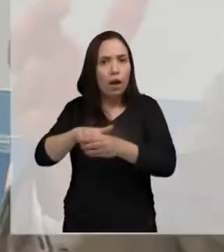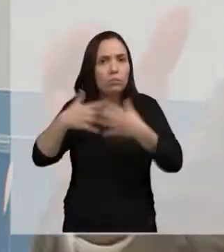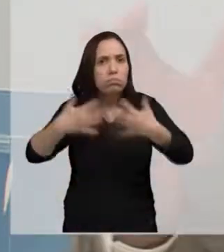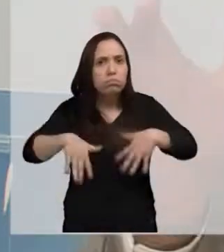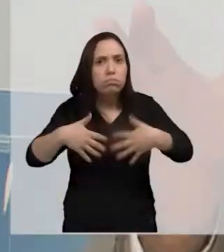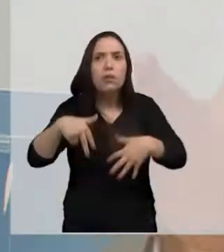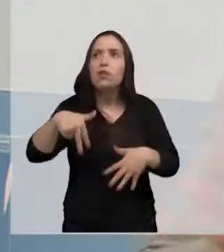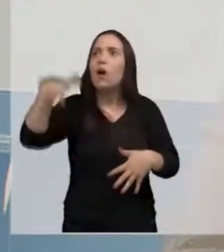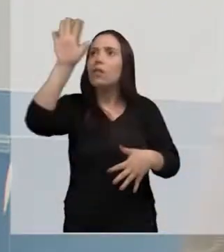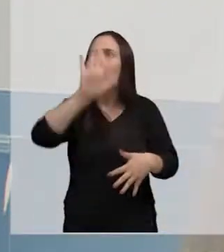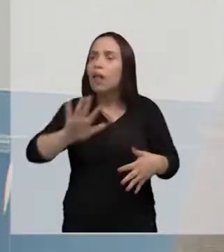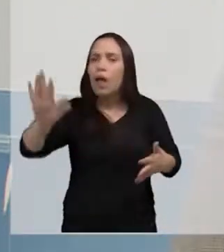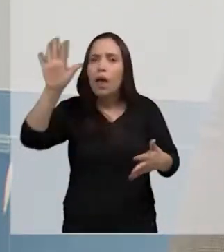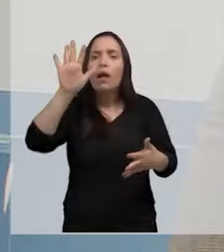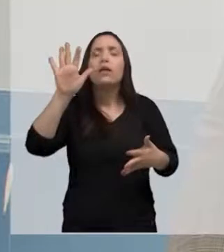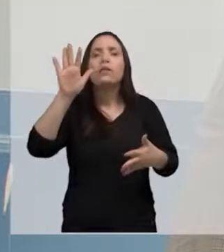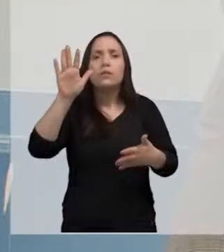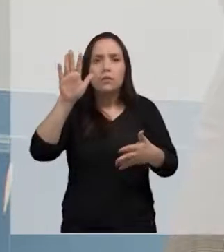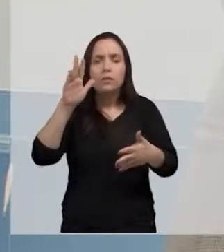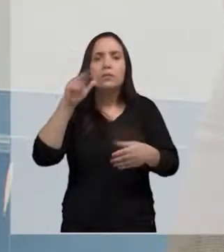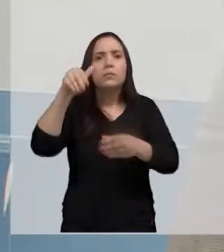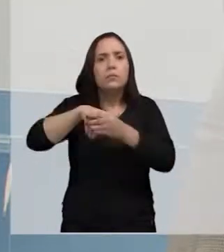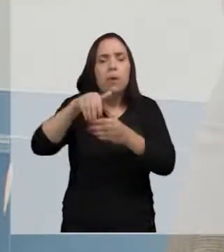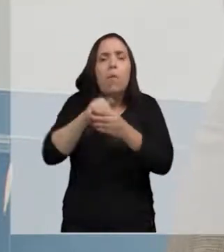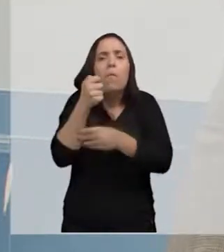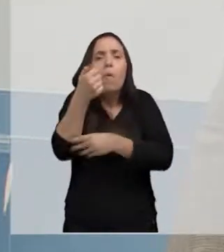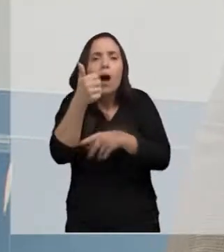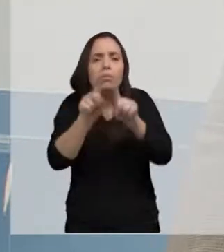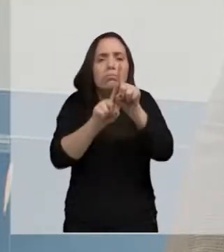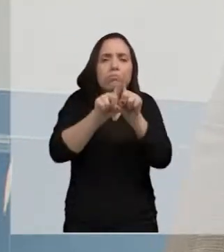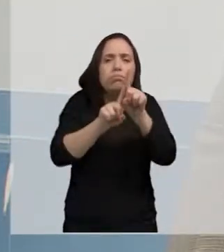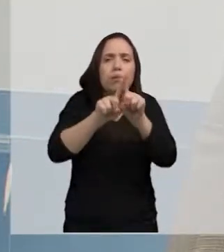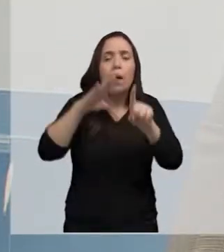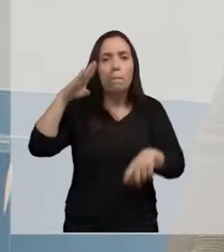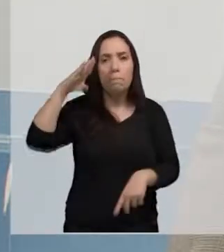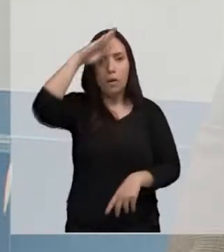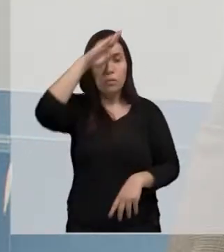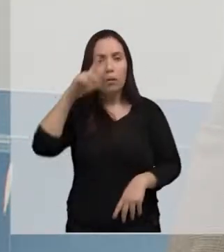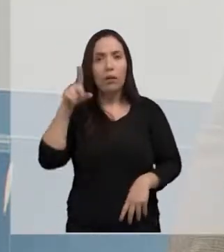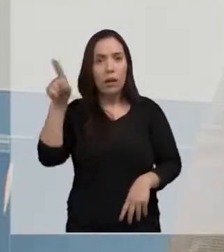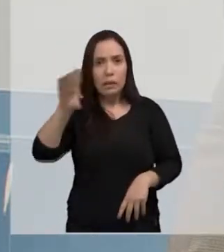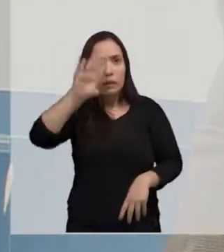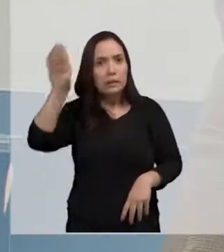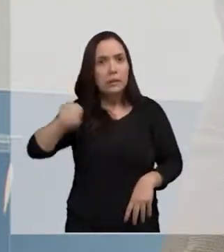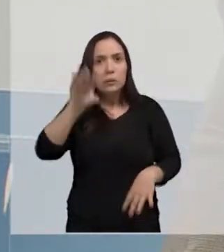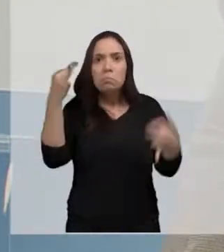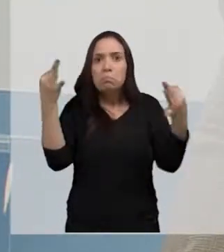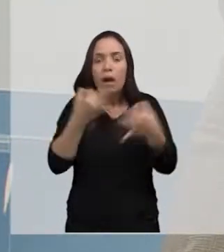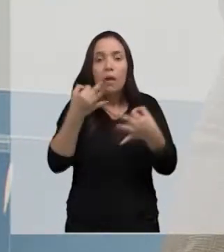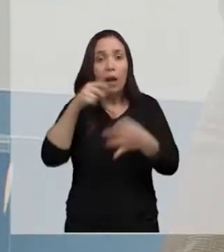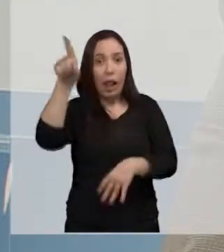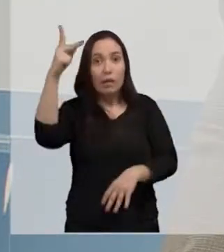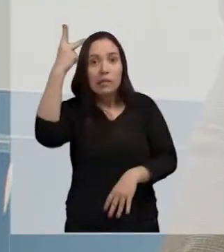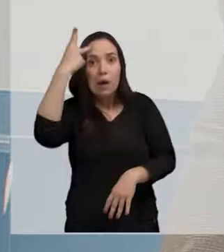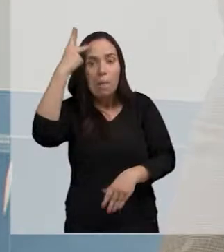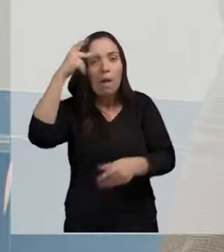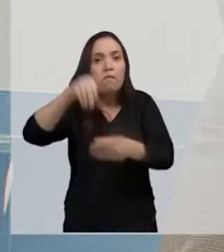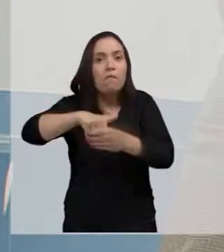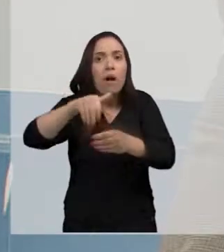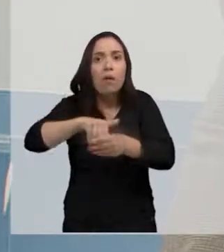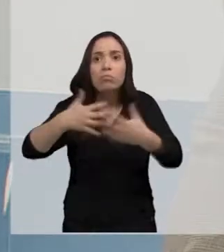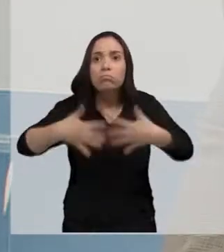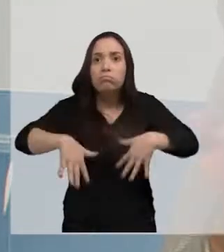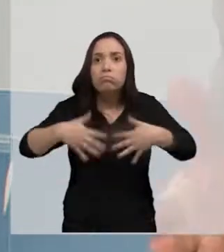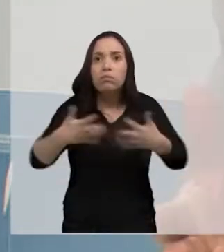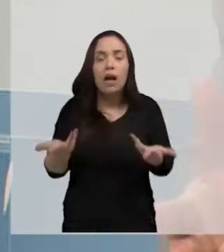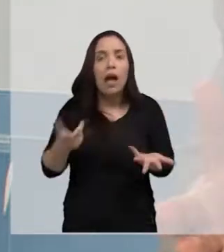vários estados ele ficou em terceiro, muito próximo ao Bolsonaro. O Ciro tirou uma votação espetacular em São Paulo. Né? O próprio Rio de